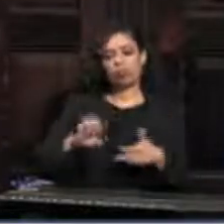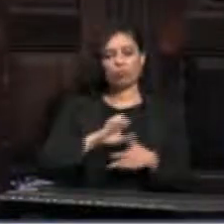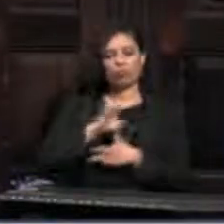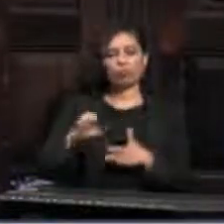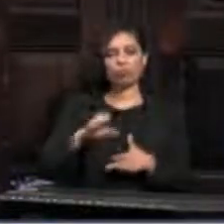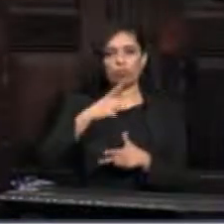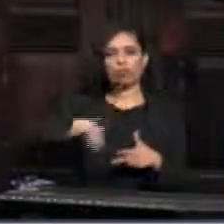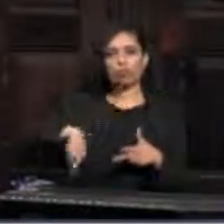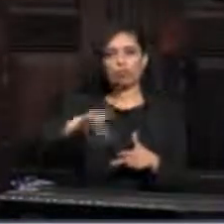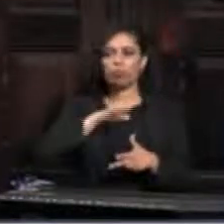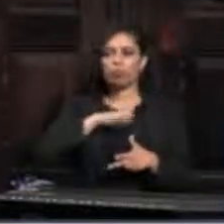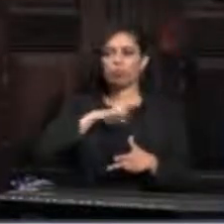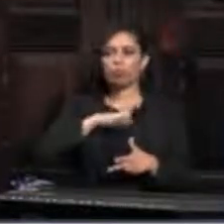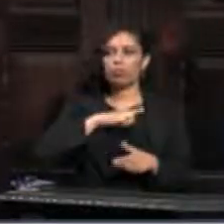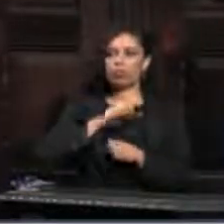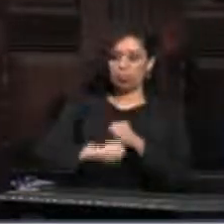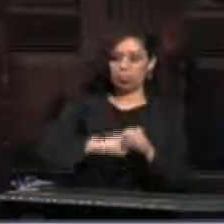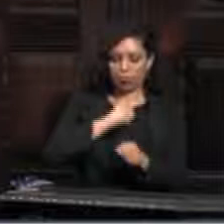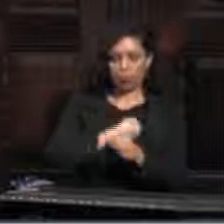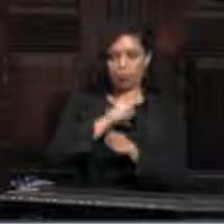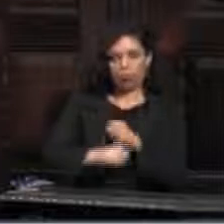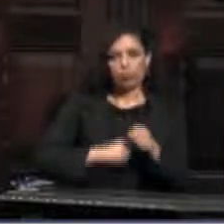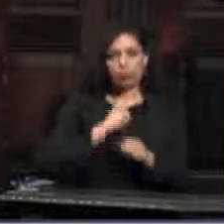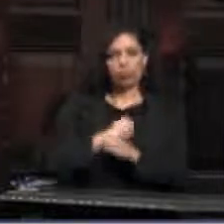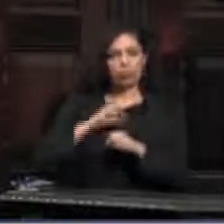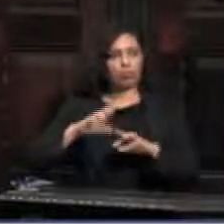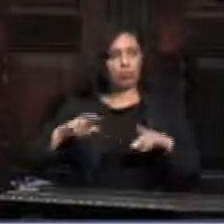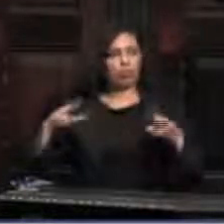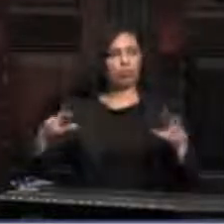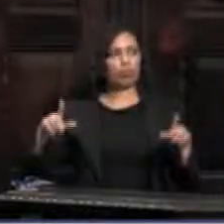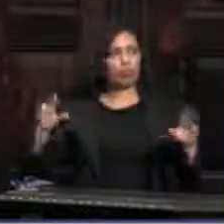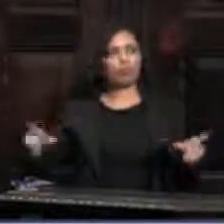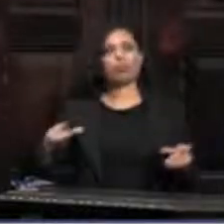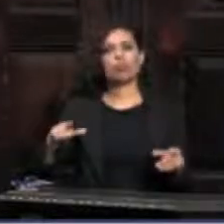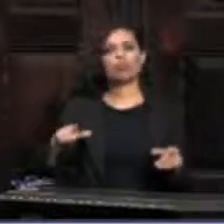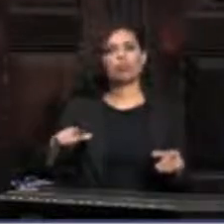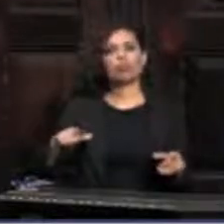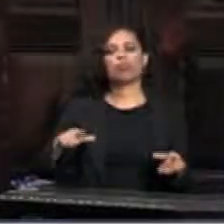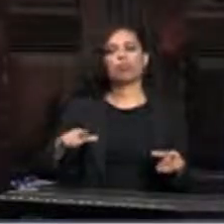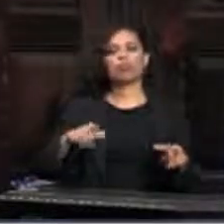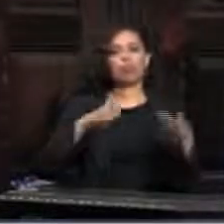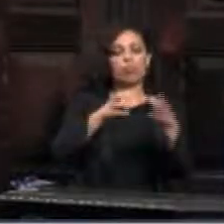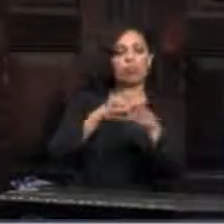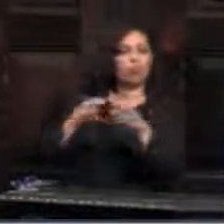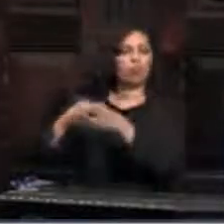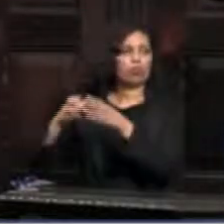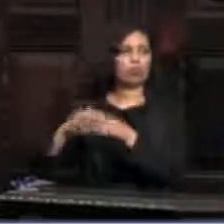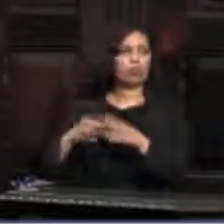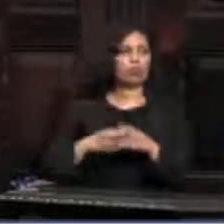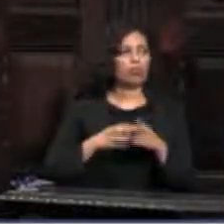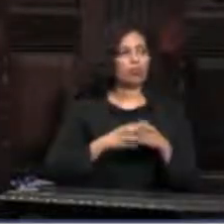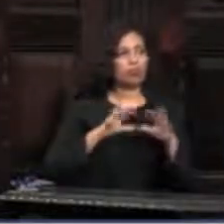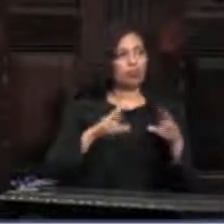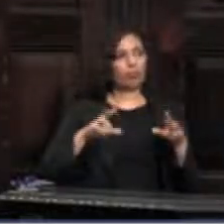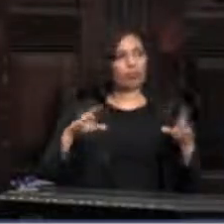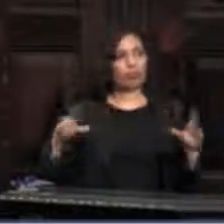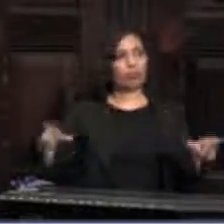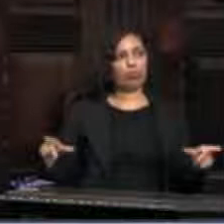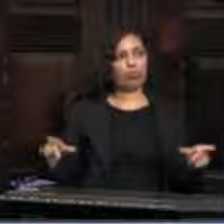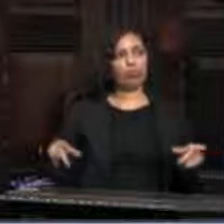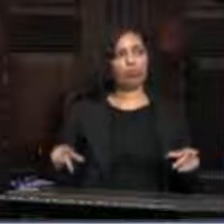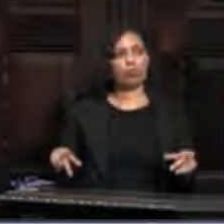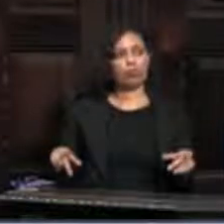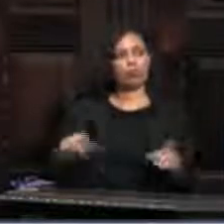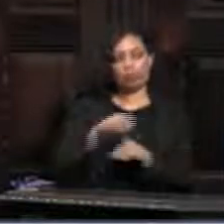longo dos últimos anos, não apenas na esfera estadual, mas em várias esferas, a ocupação de cargos em estatais,